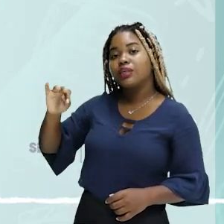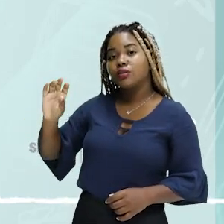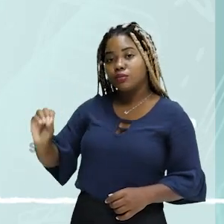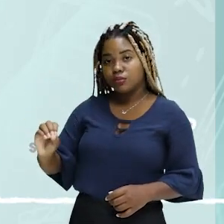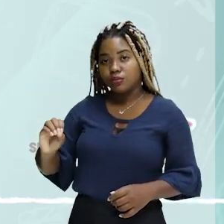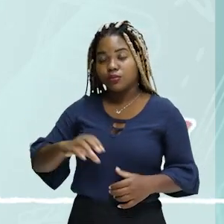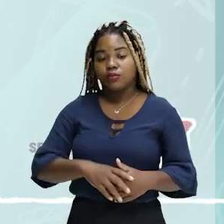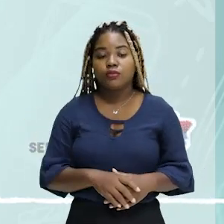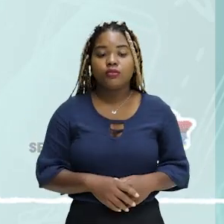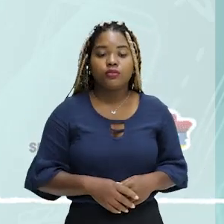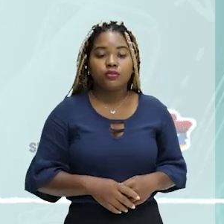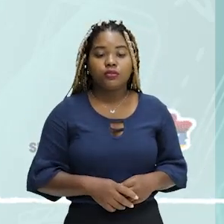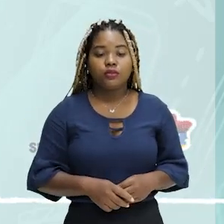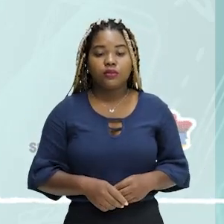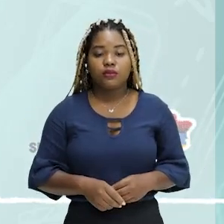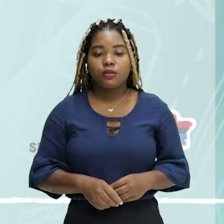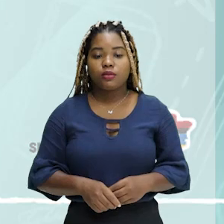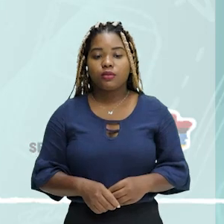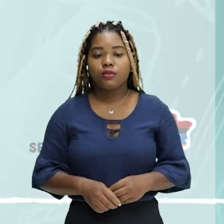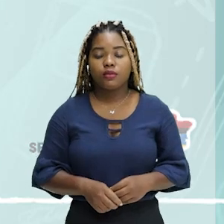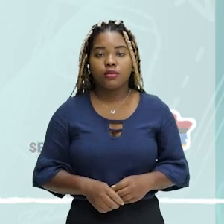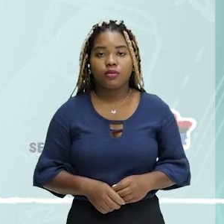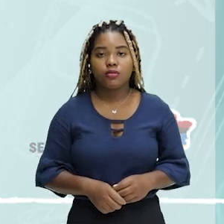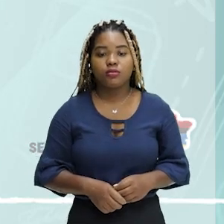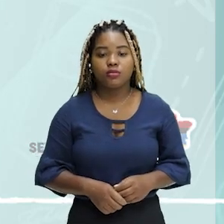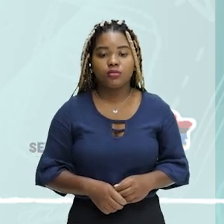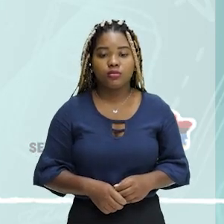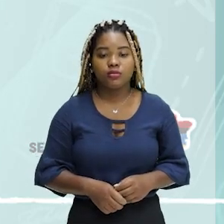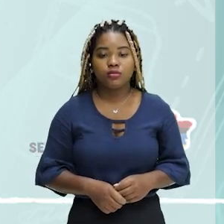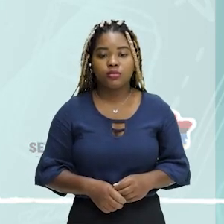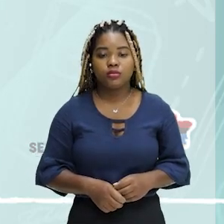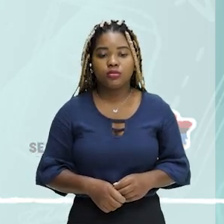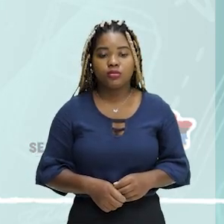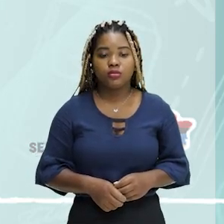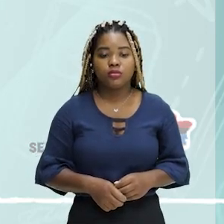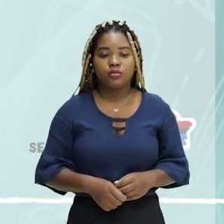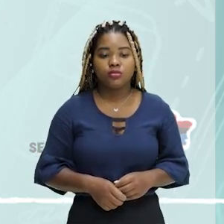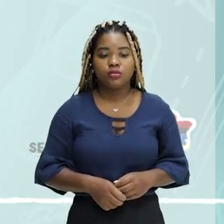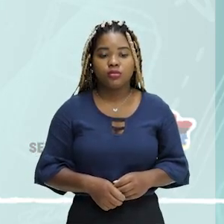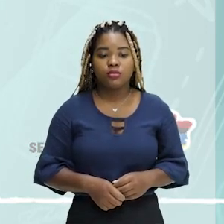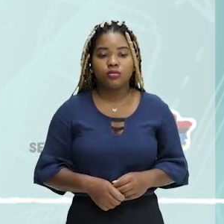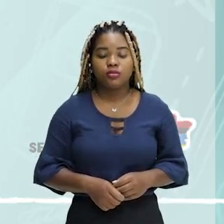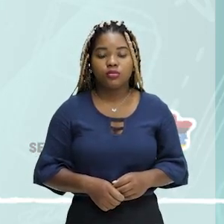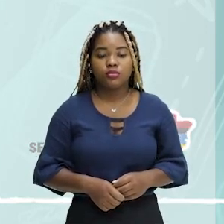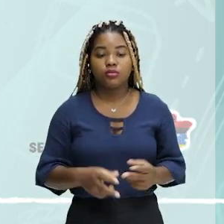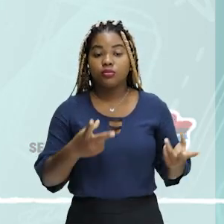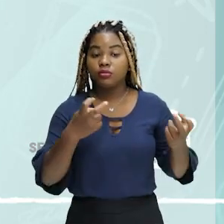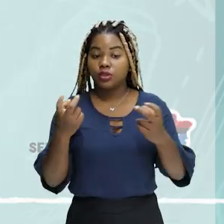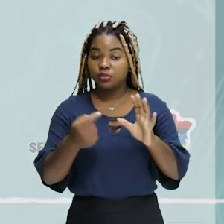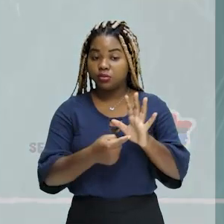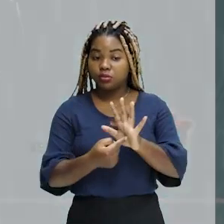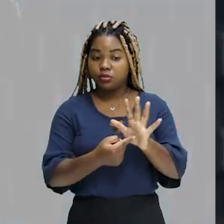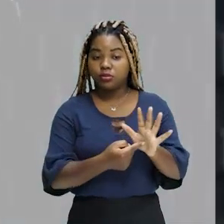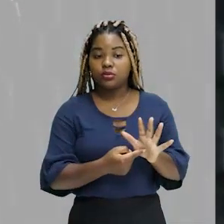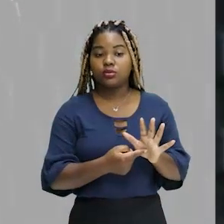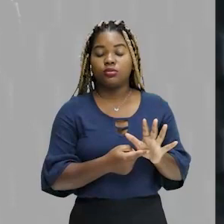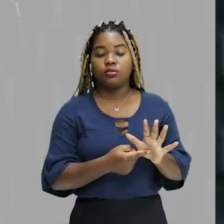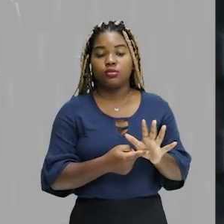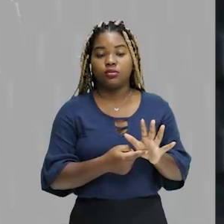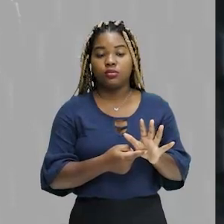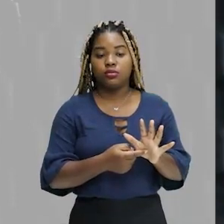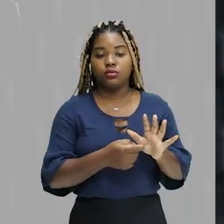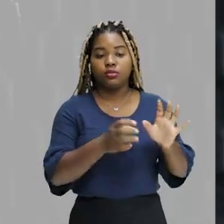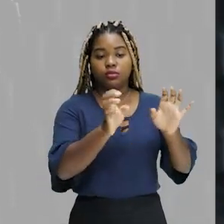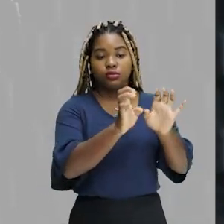nomenclatura usual. Correto é butano e metilpropano. Observe que eles apresentam a mesma fórmula